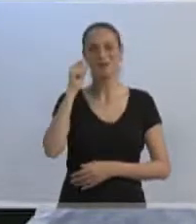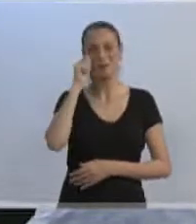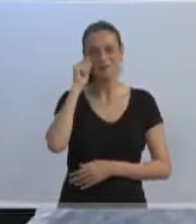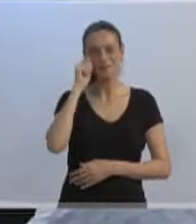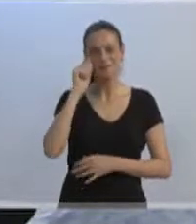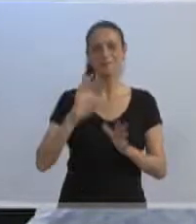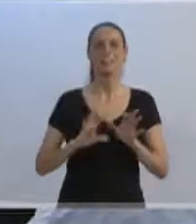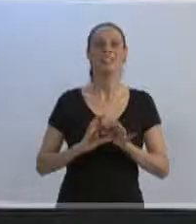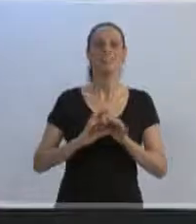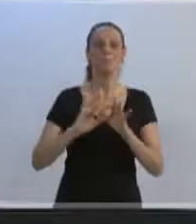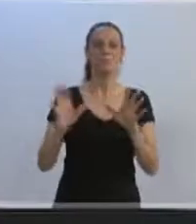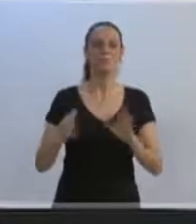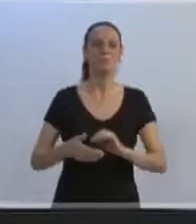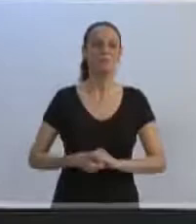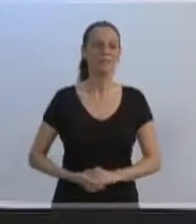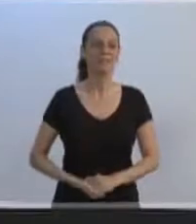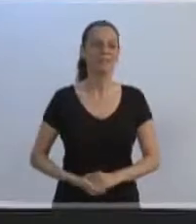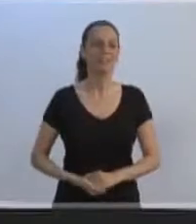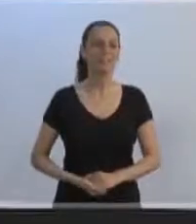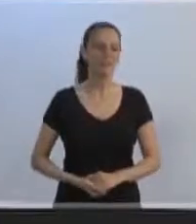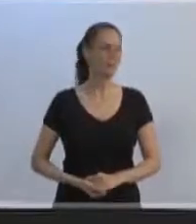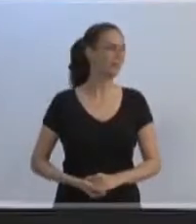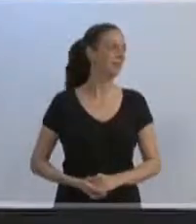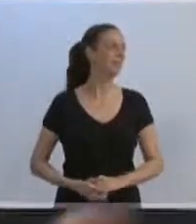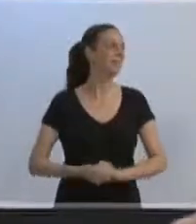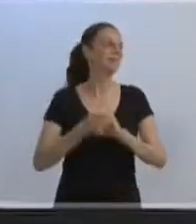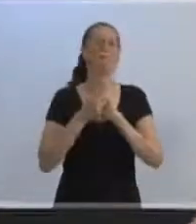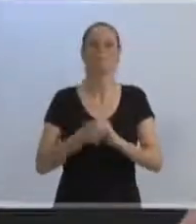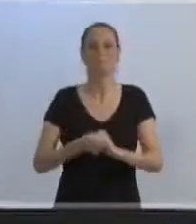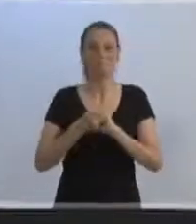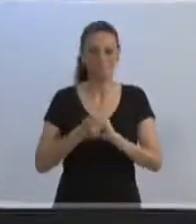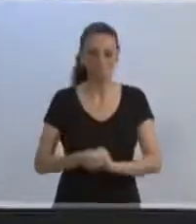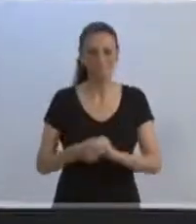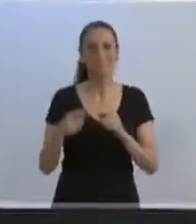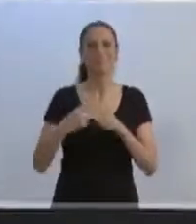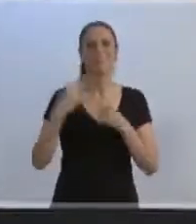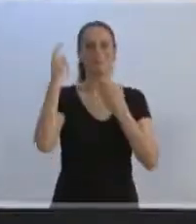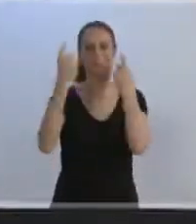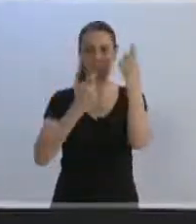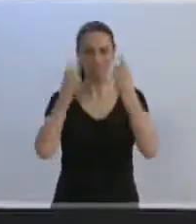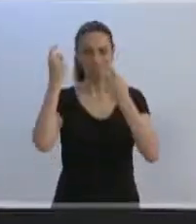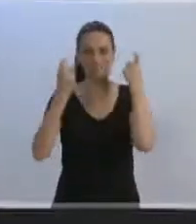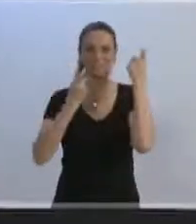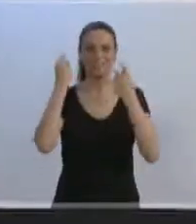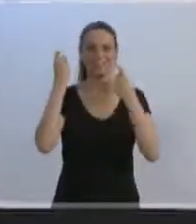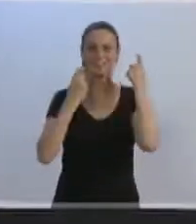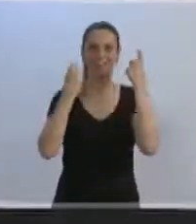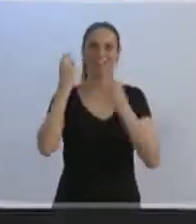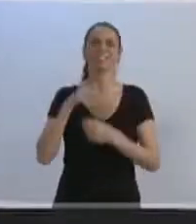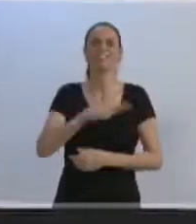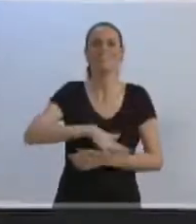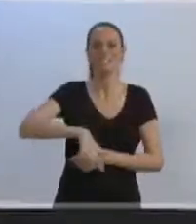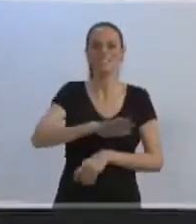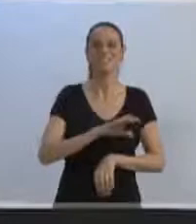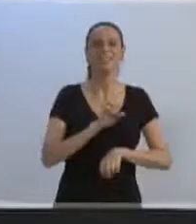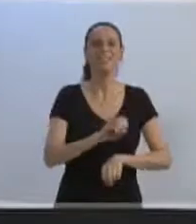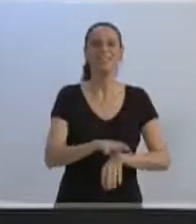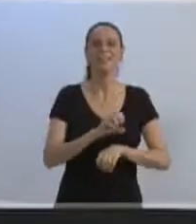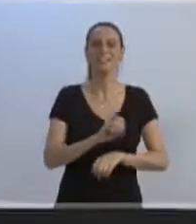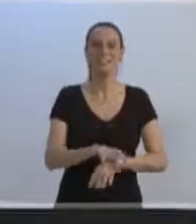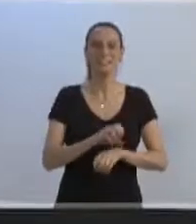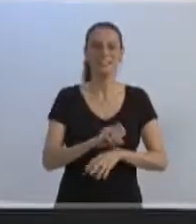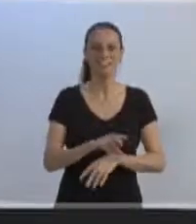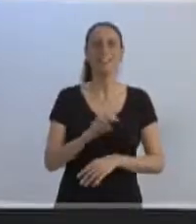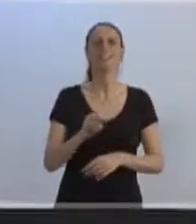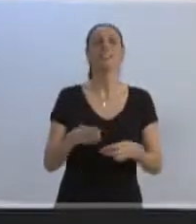gilson de souza filho dormir quero lhe dar os parabéns primeiro pela preocupação com o senhor vem tendo com a área da educação essa é a